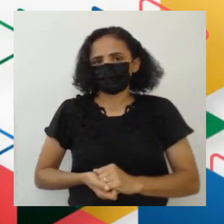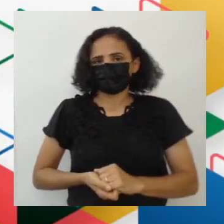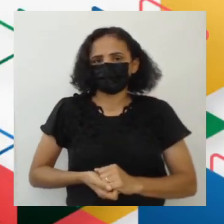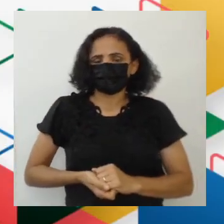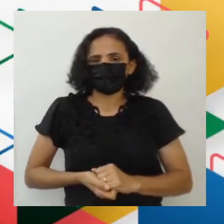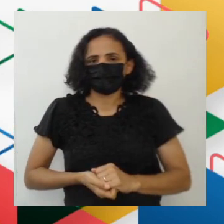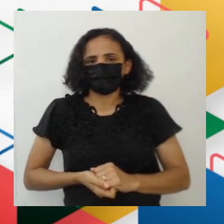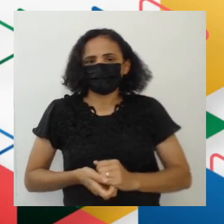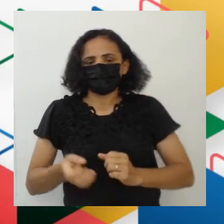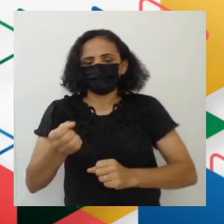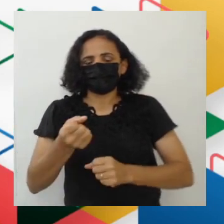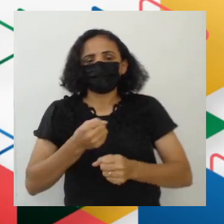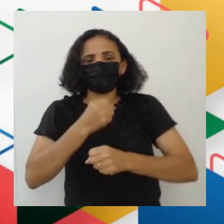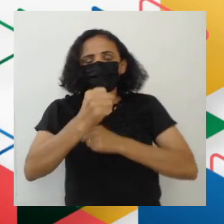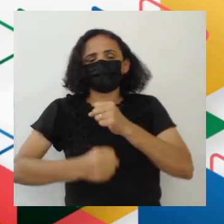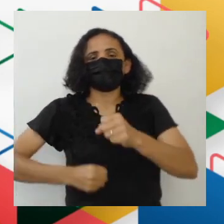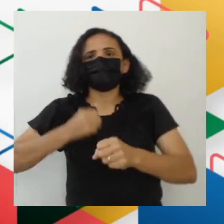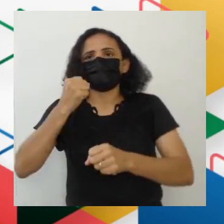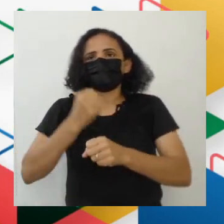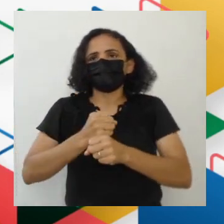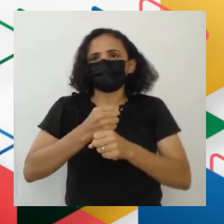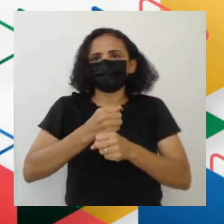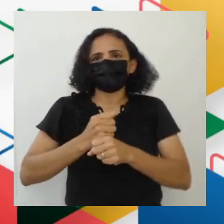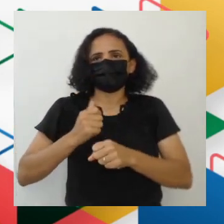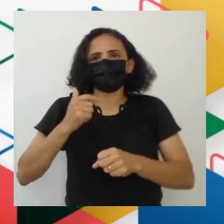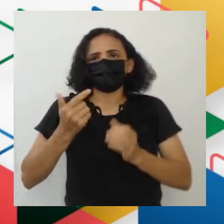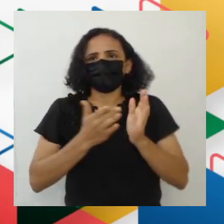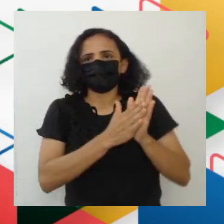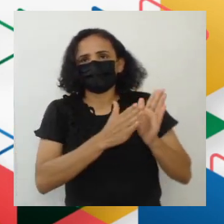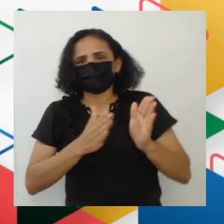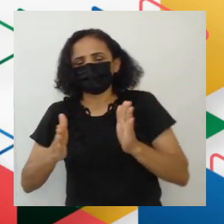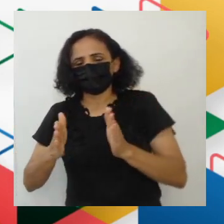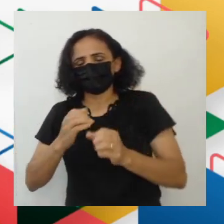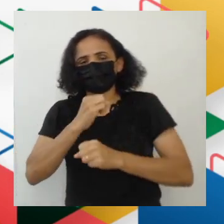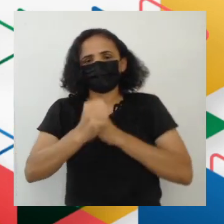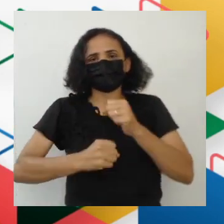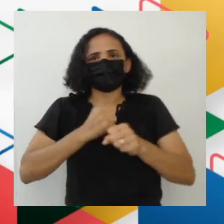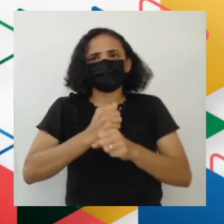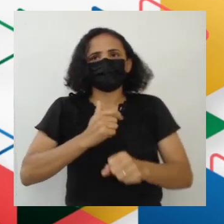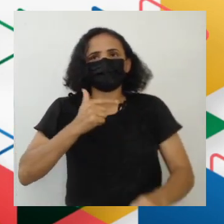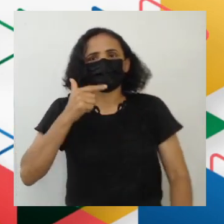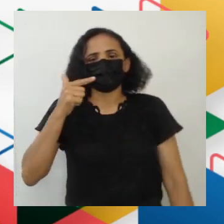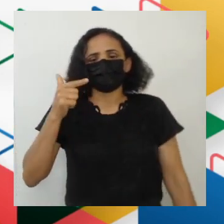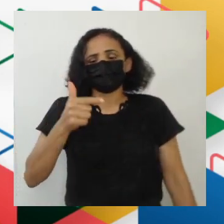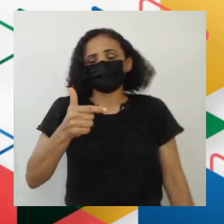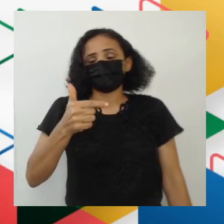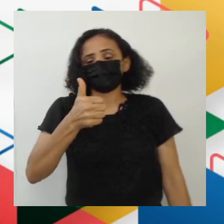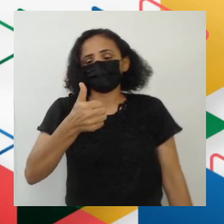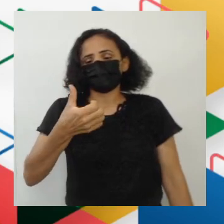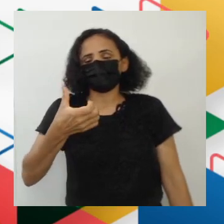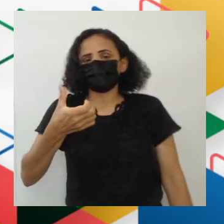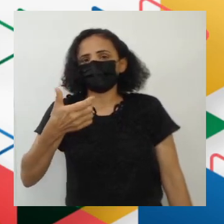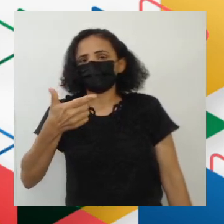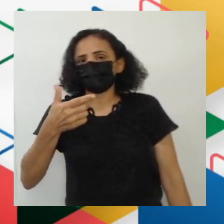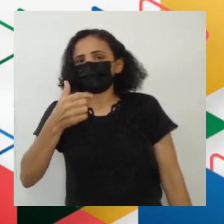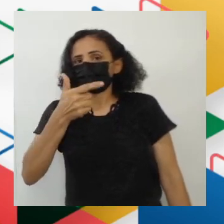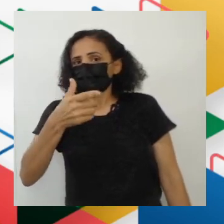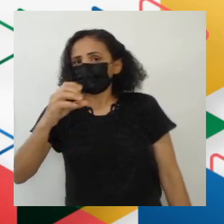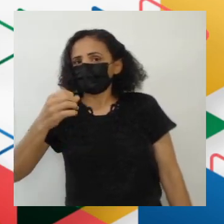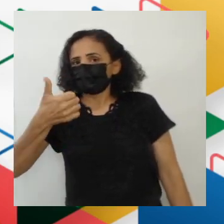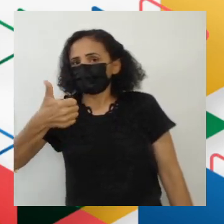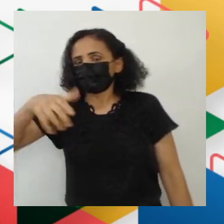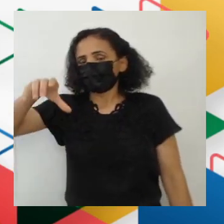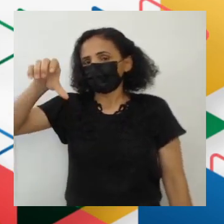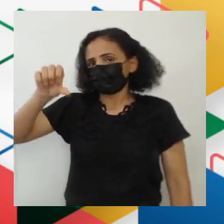relativas ao ano em que o texto foi escrito. Por exemplo, essa questão aí é 2019, mas está falando de